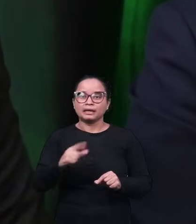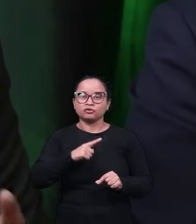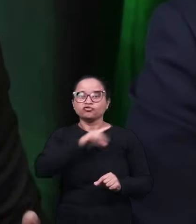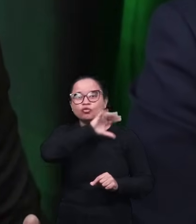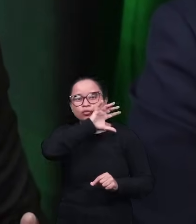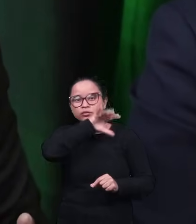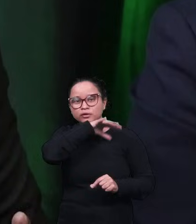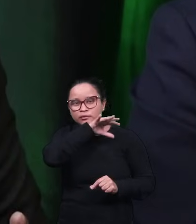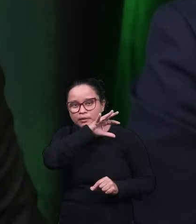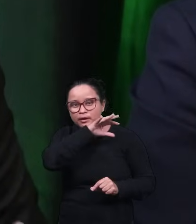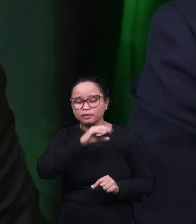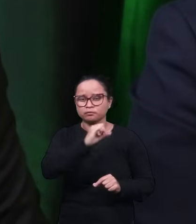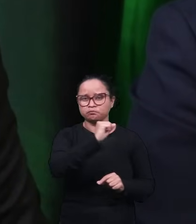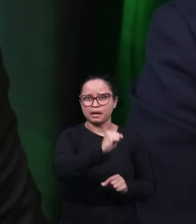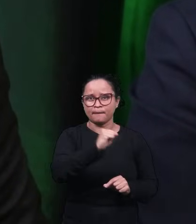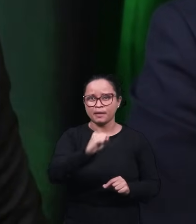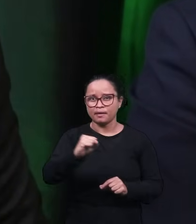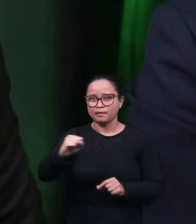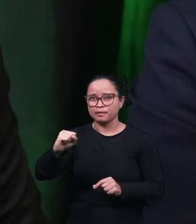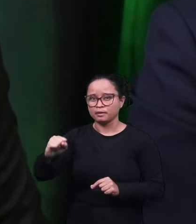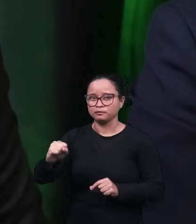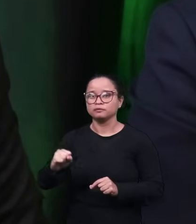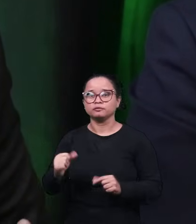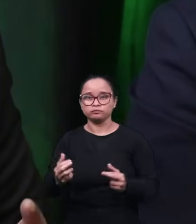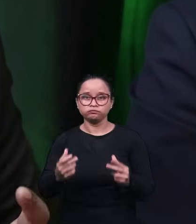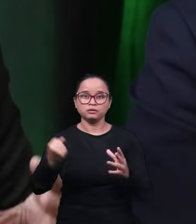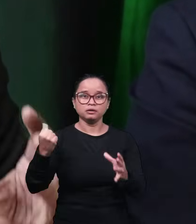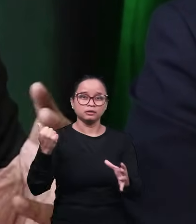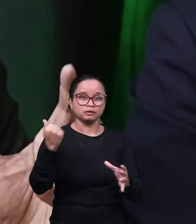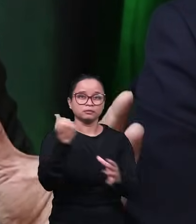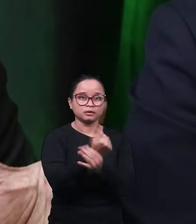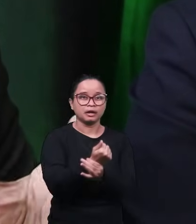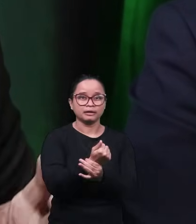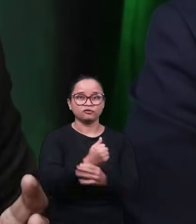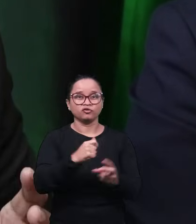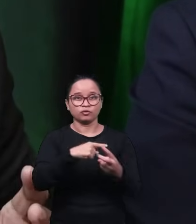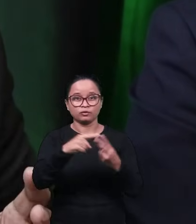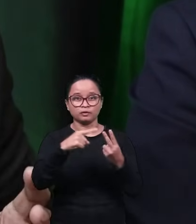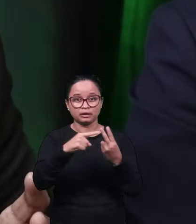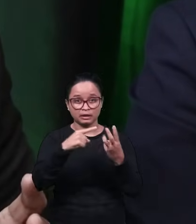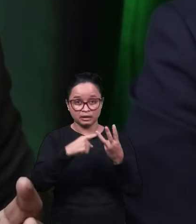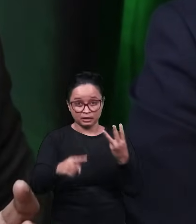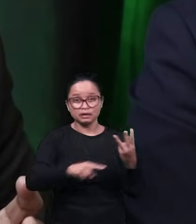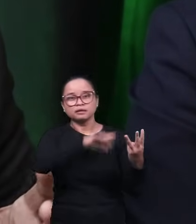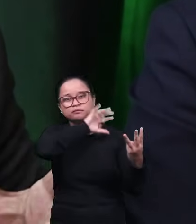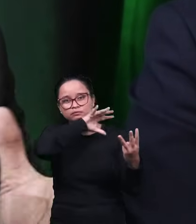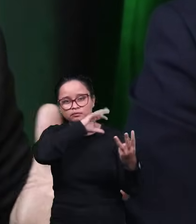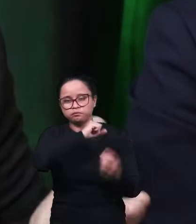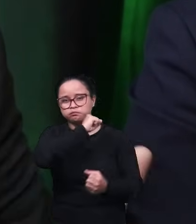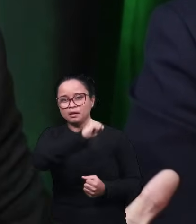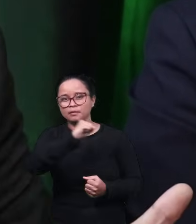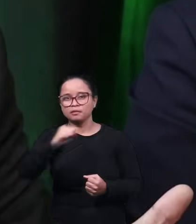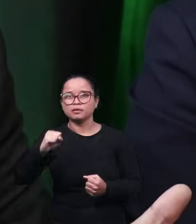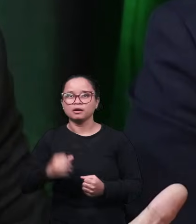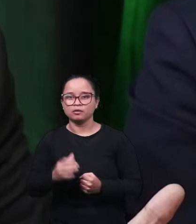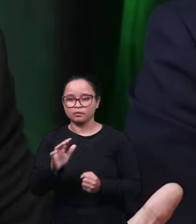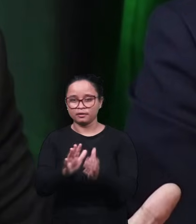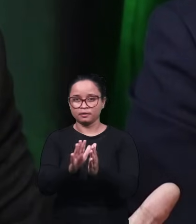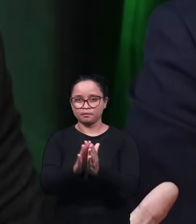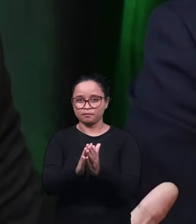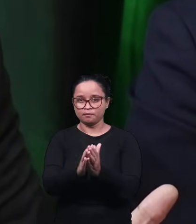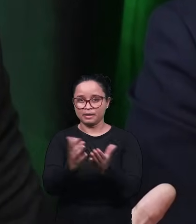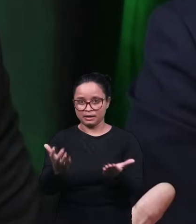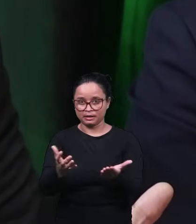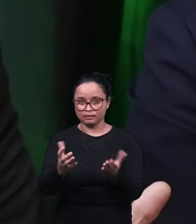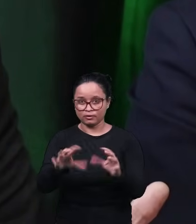os animais, foi isso que Abraão fez, ele partiu os 3 animais maiores, né, e coloca uma banda de um lado,